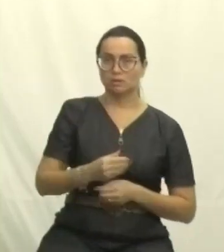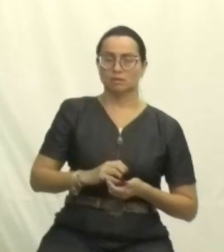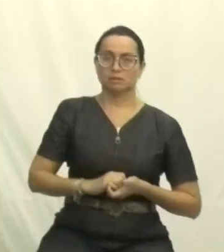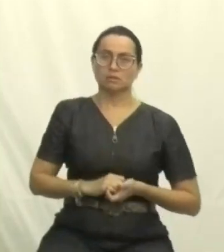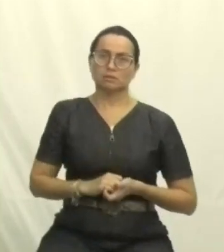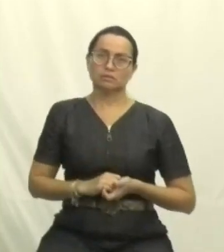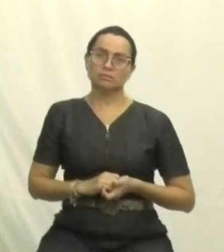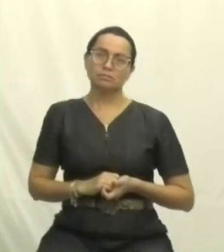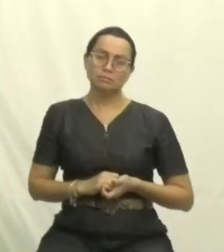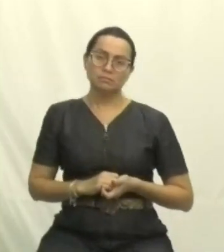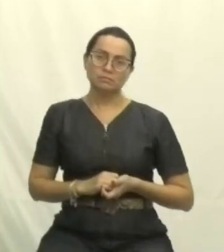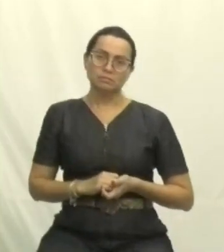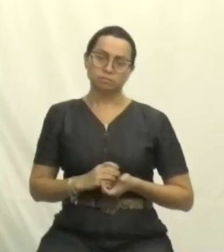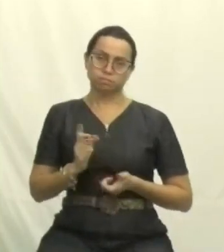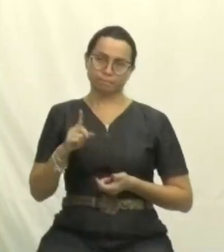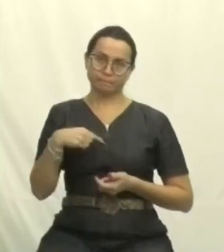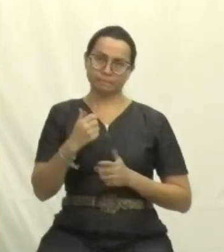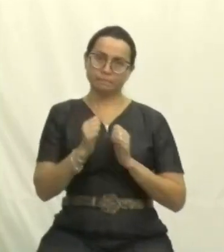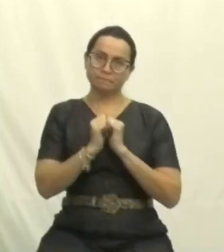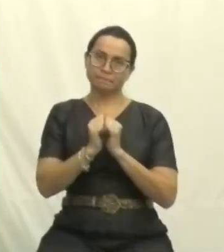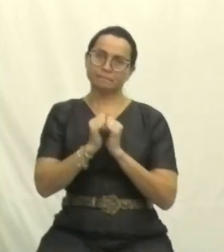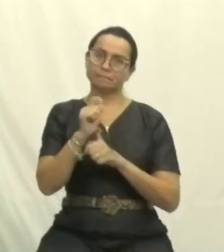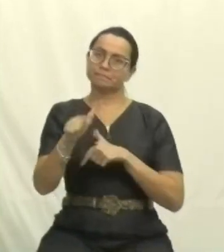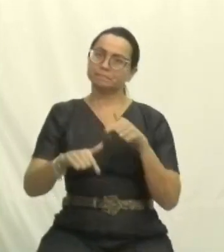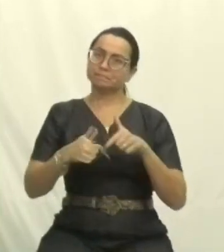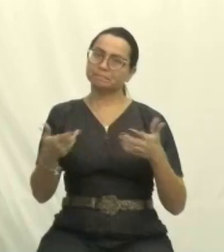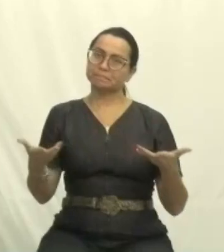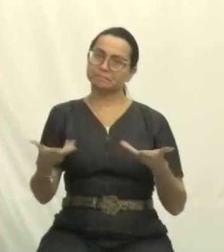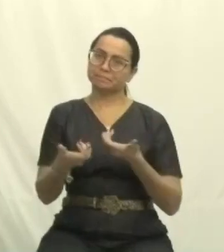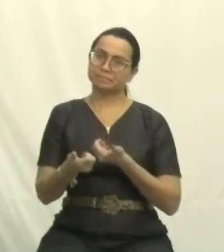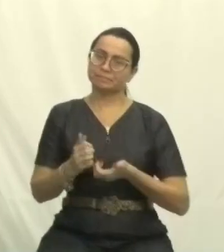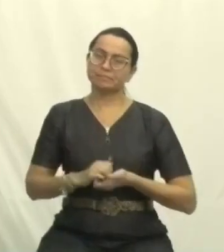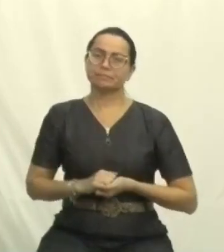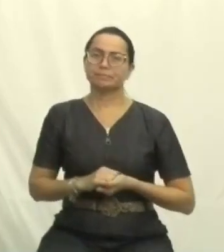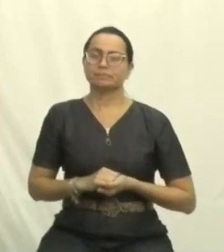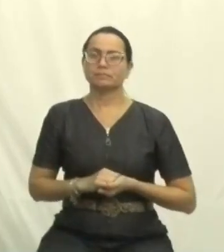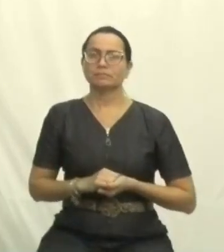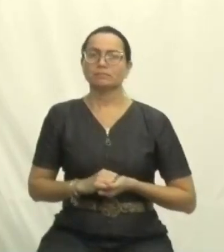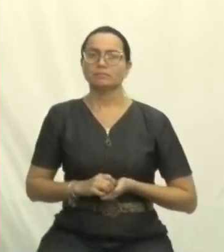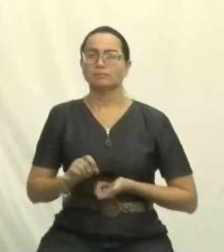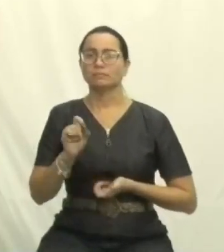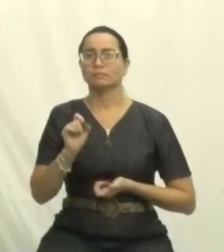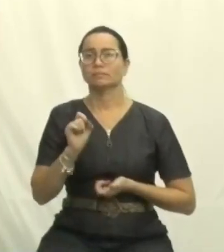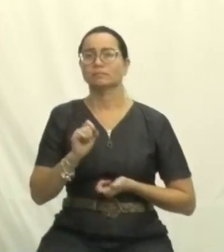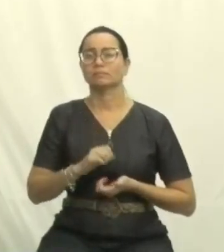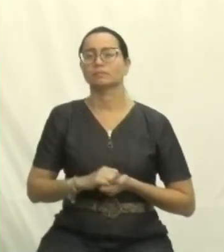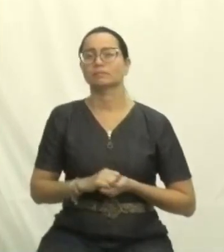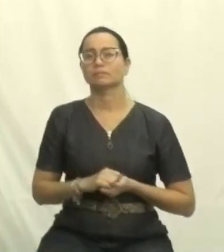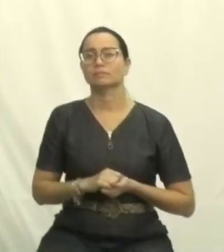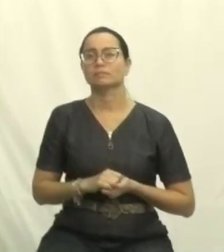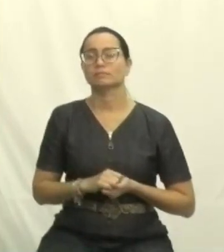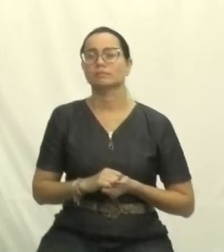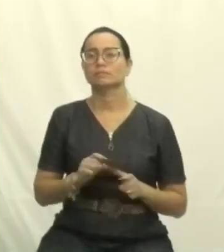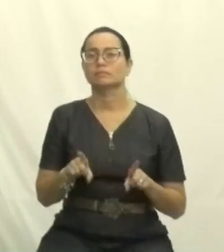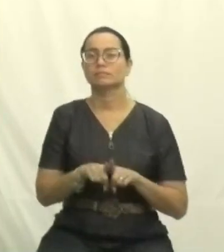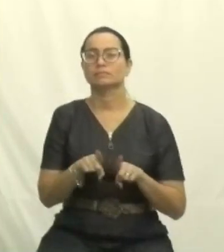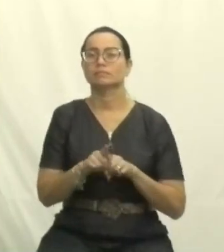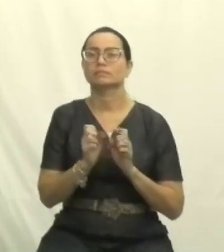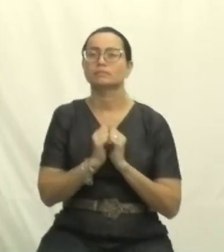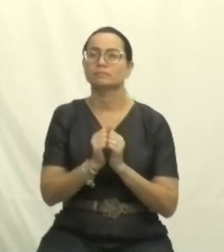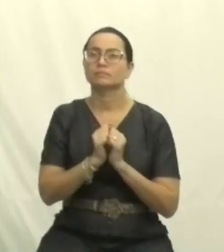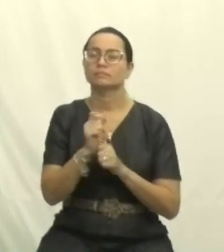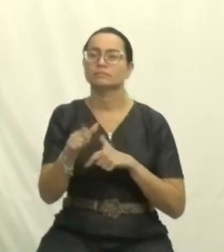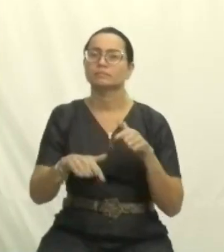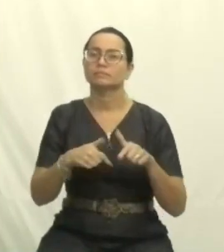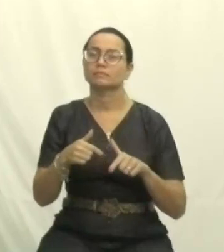continua acompanhando os trabalhos dessa casa, toda a sua equipe e todos aqueles que também acompanham esse trabalho. Senhor